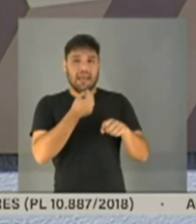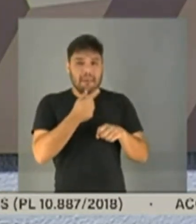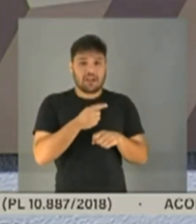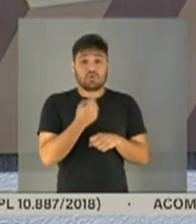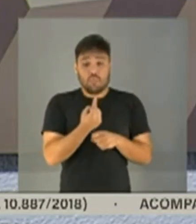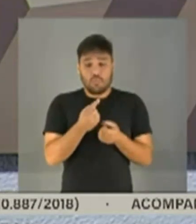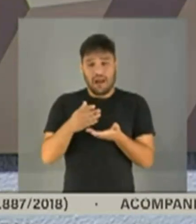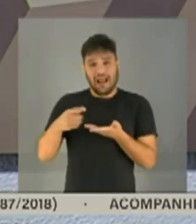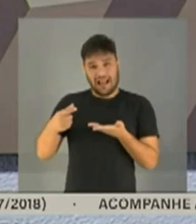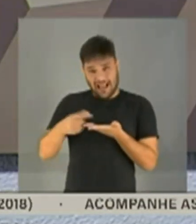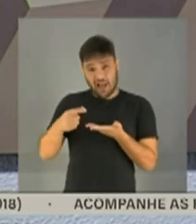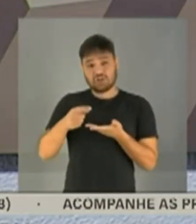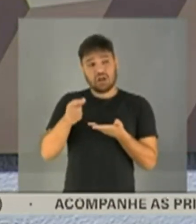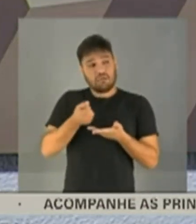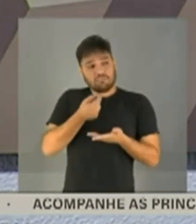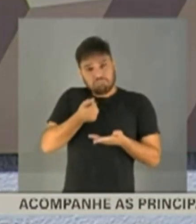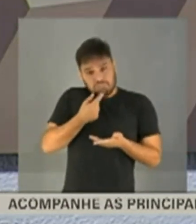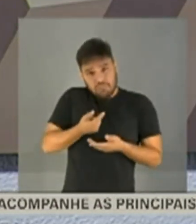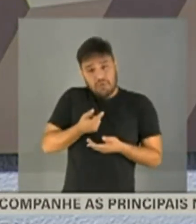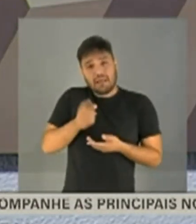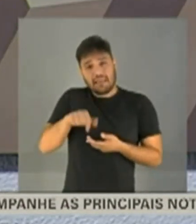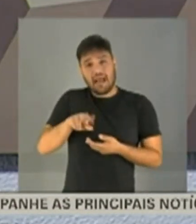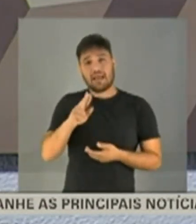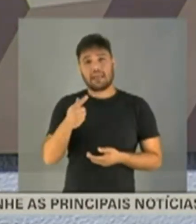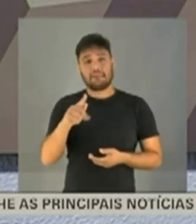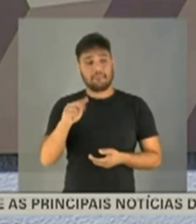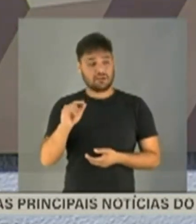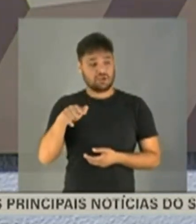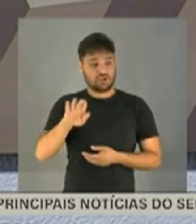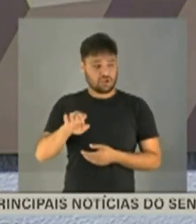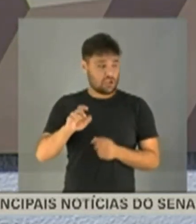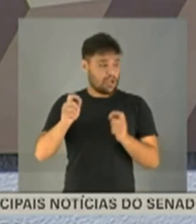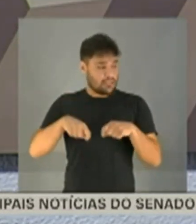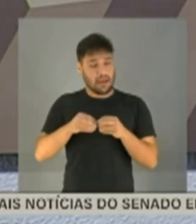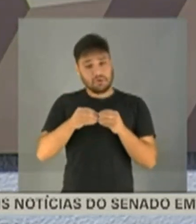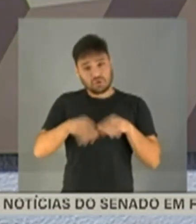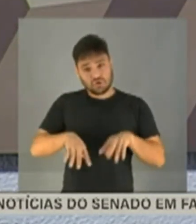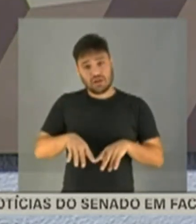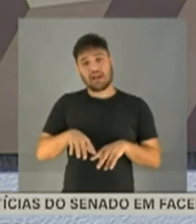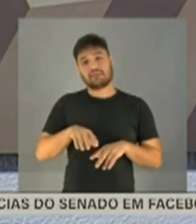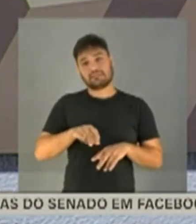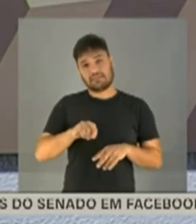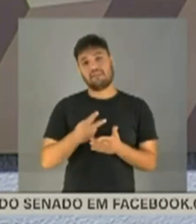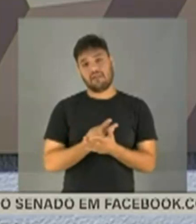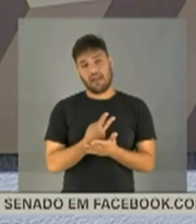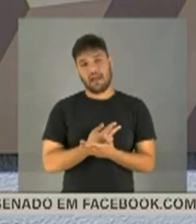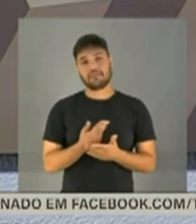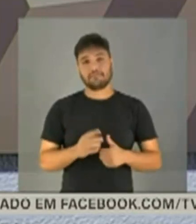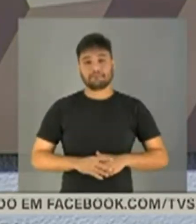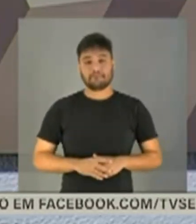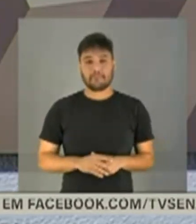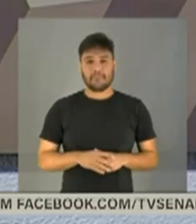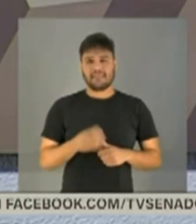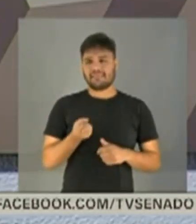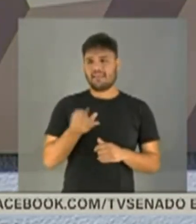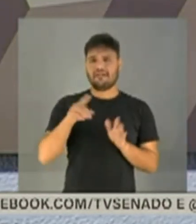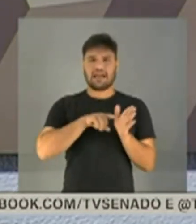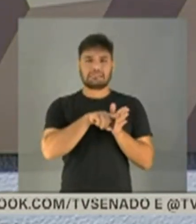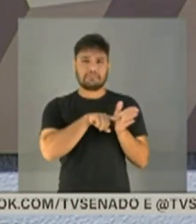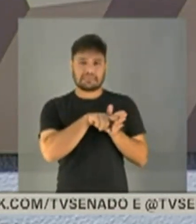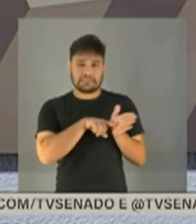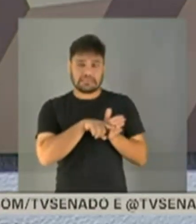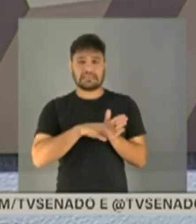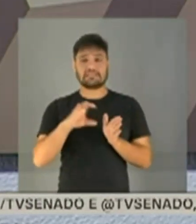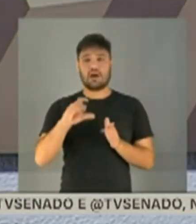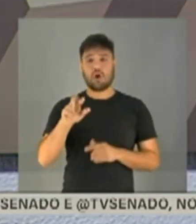caixa inteira, você pode causar hepatite se tomado de maneira equivocada. Perfeito. Nós temos tantos estudos randomizados para